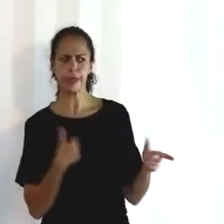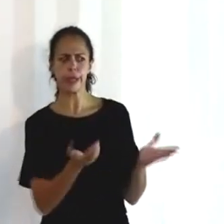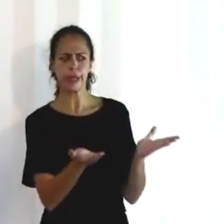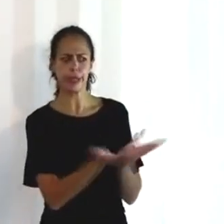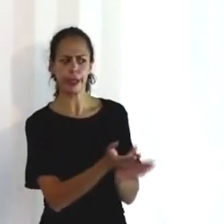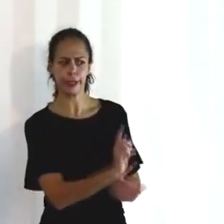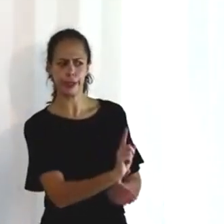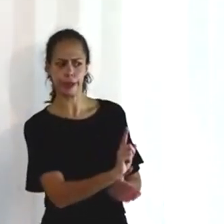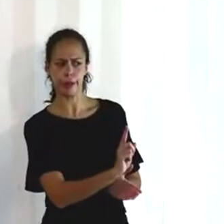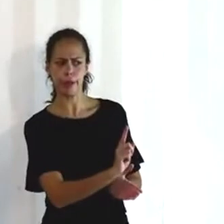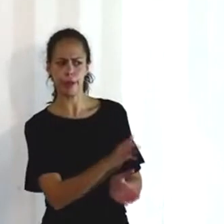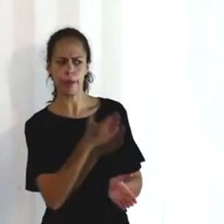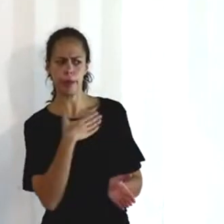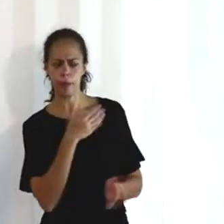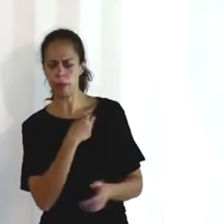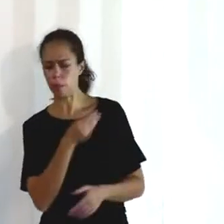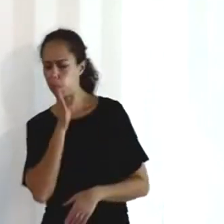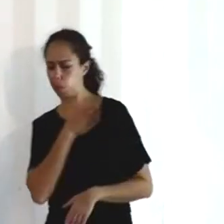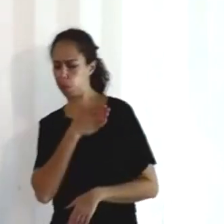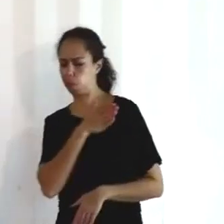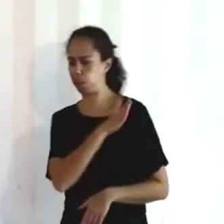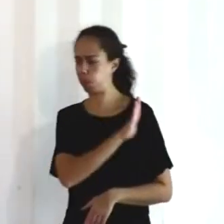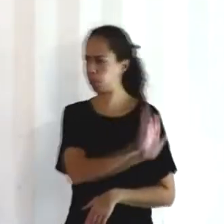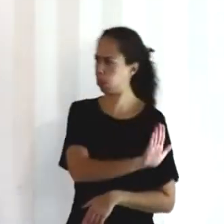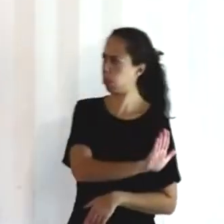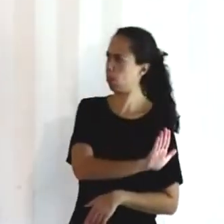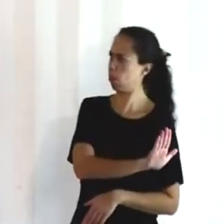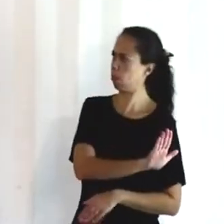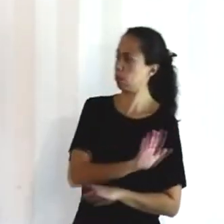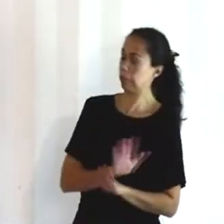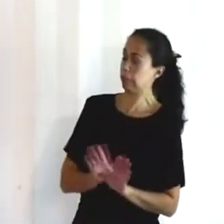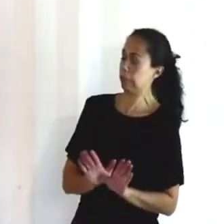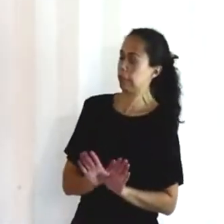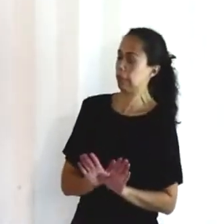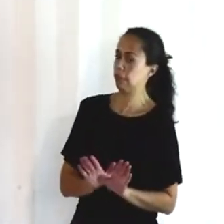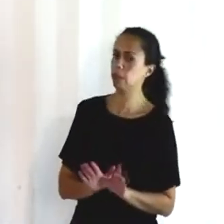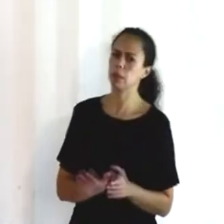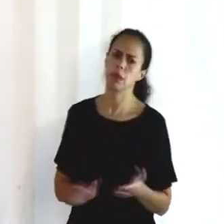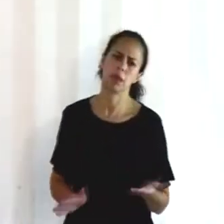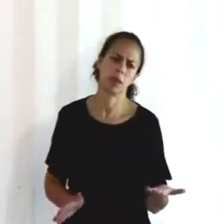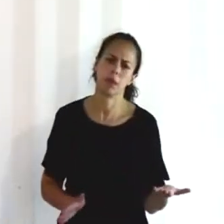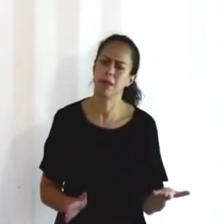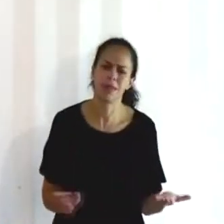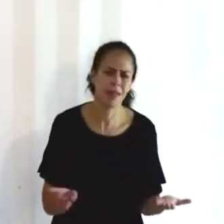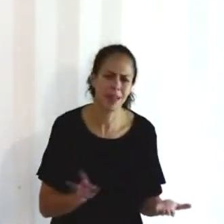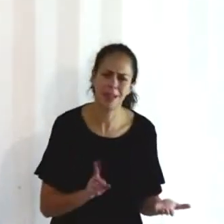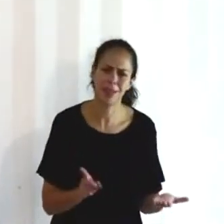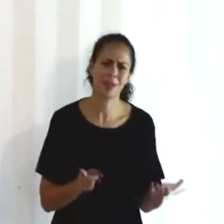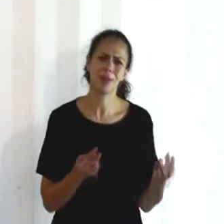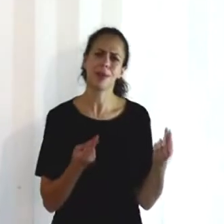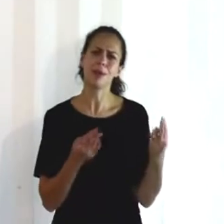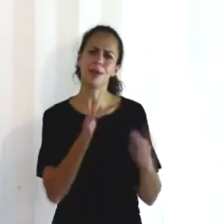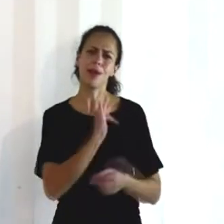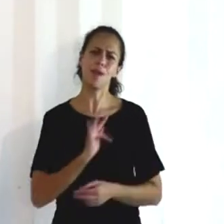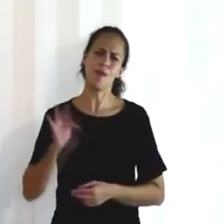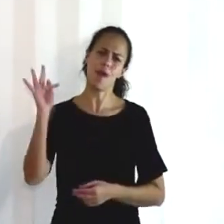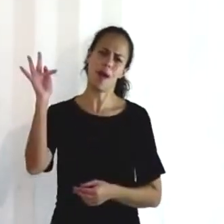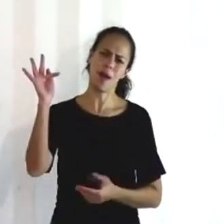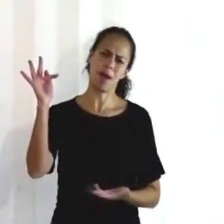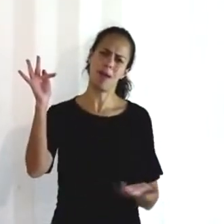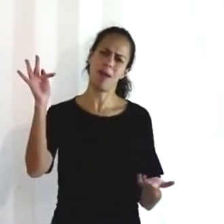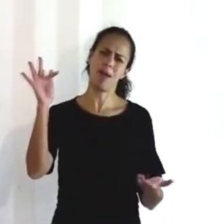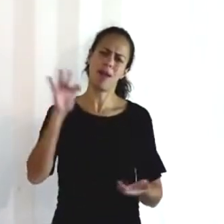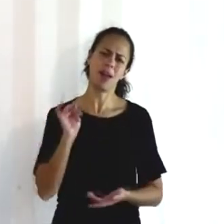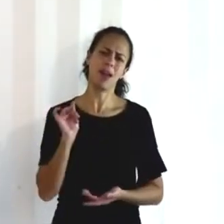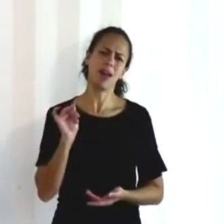esses pecadores? Irmãos, essa foi a oração do fariseu. Senhor, muito obrigado, Senhor, porque eu tenho